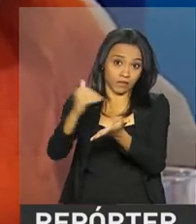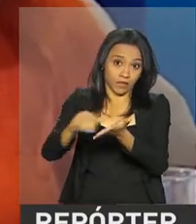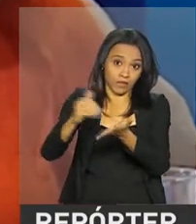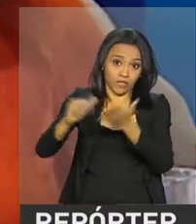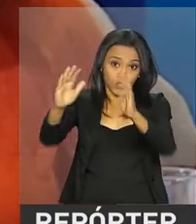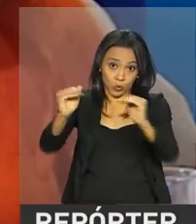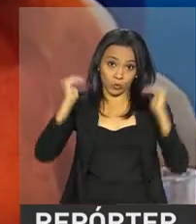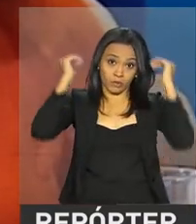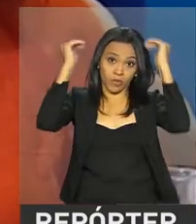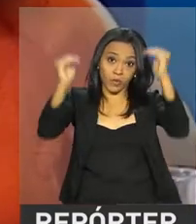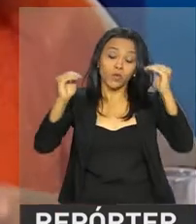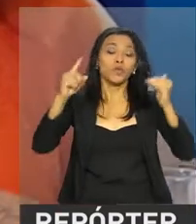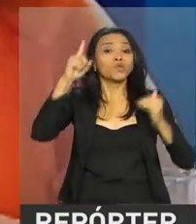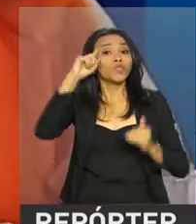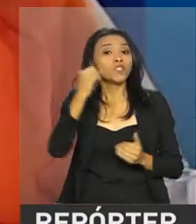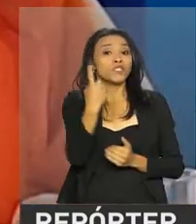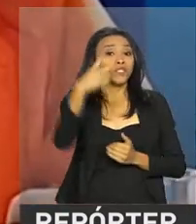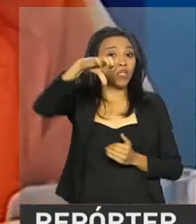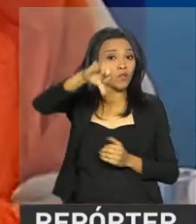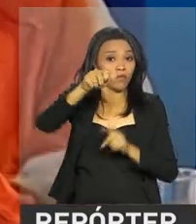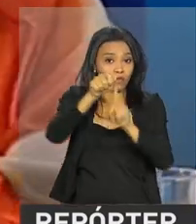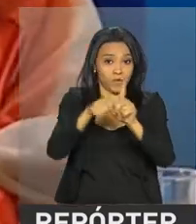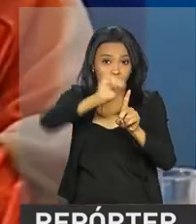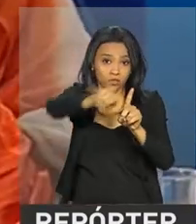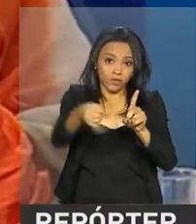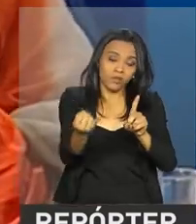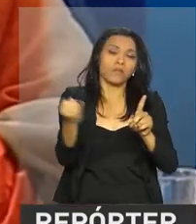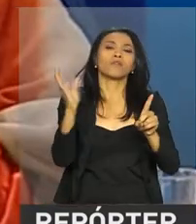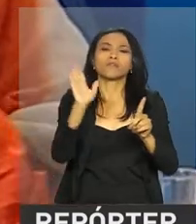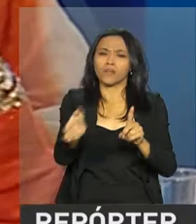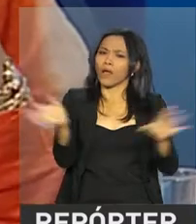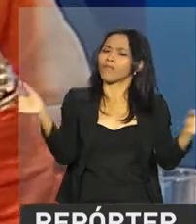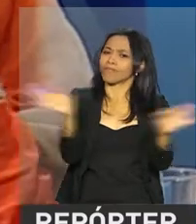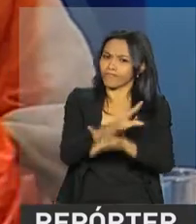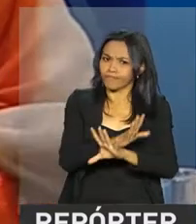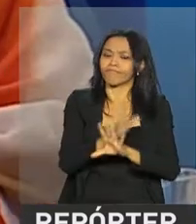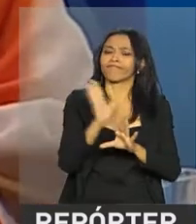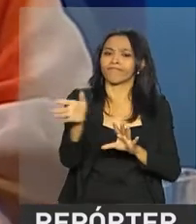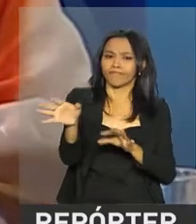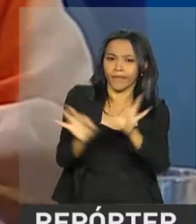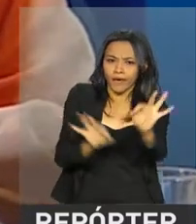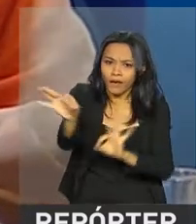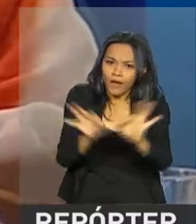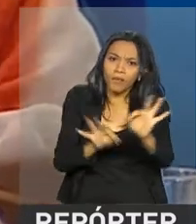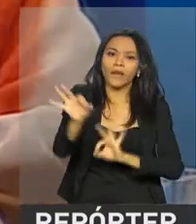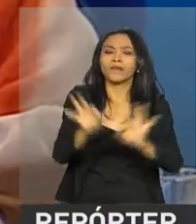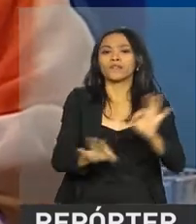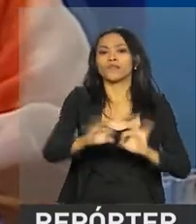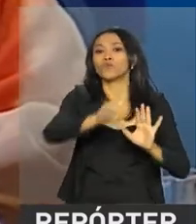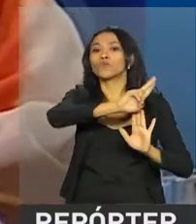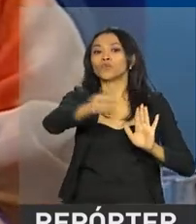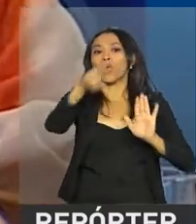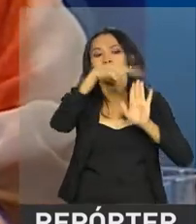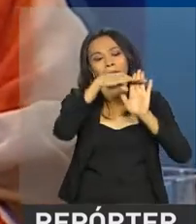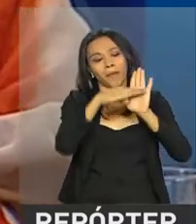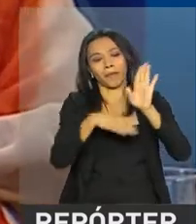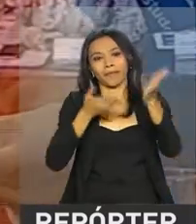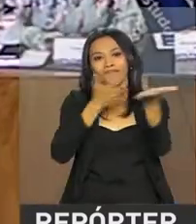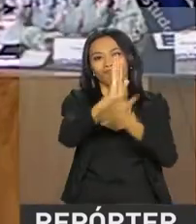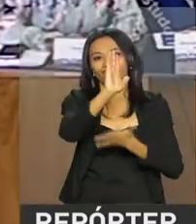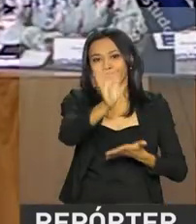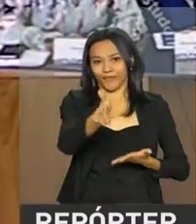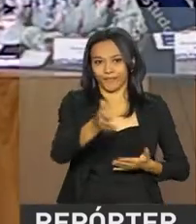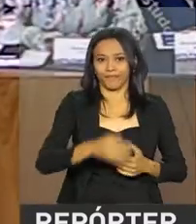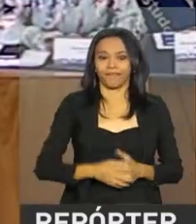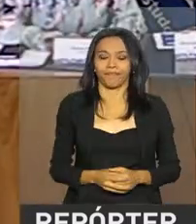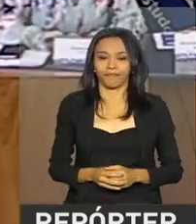no dia 19 de janeiro, já prontos para a elaboração da lista classificatória. A novidade que tem